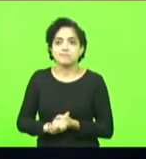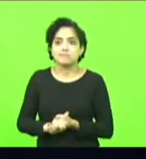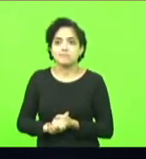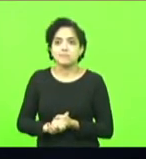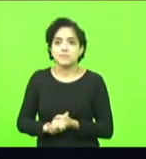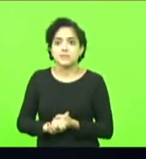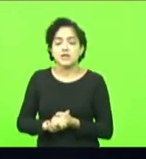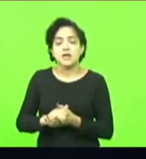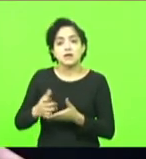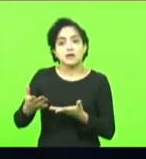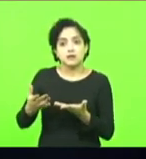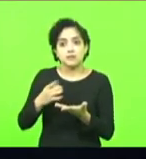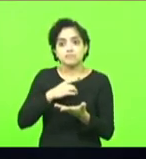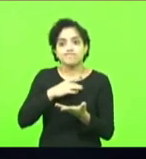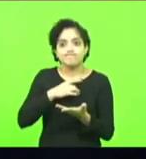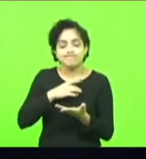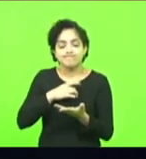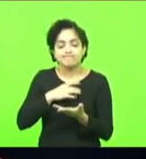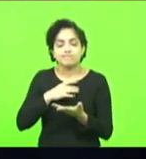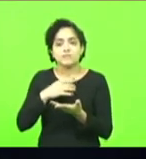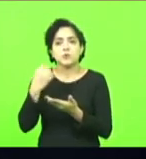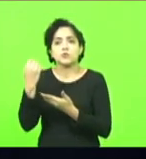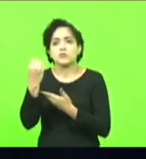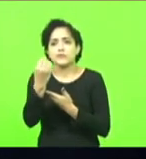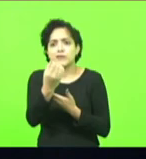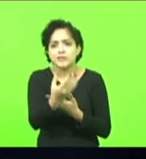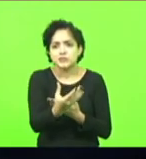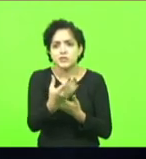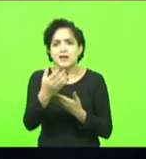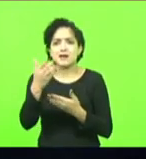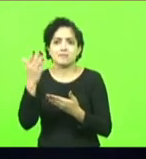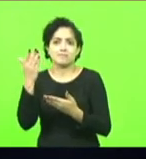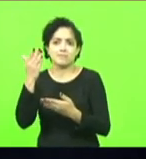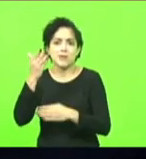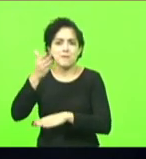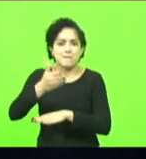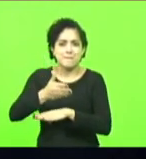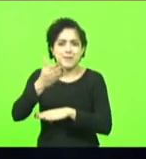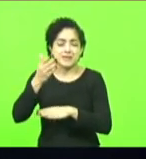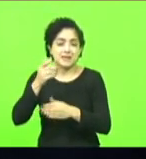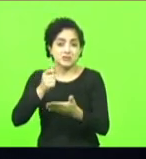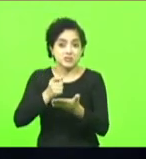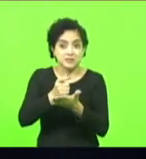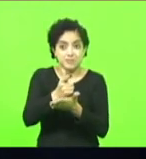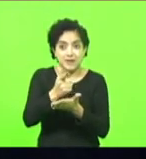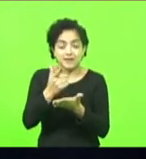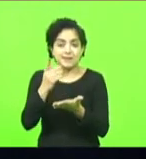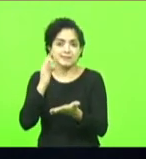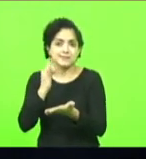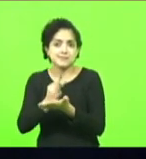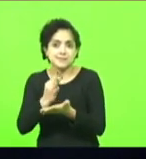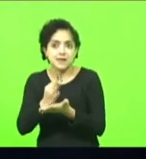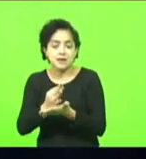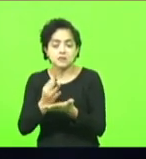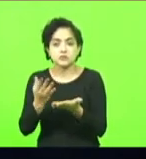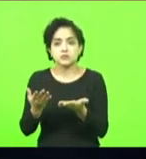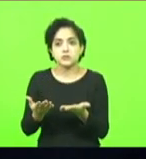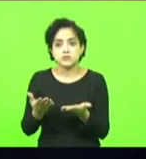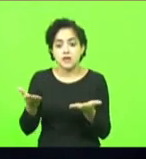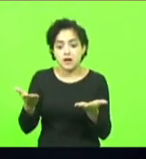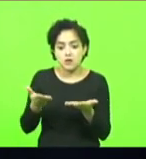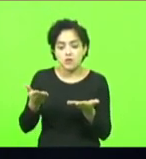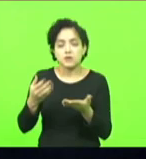coitado daquele que é viajante, que tem que pagar o pedágio, coitado daquele que está nesse momento,